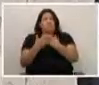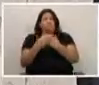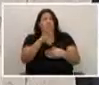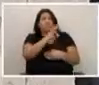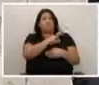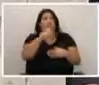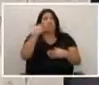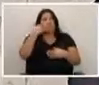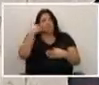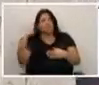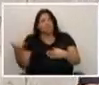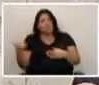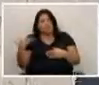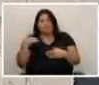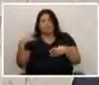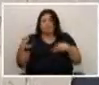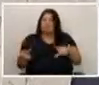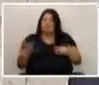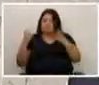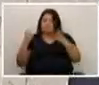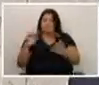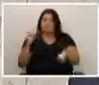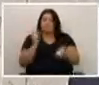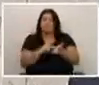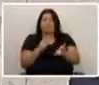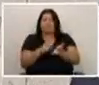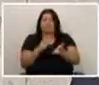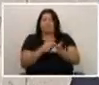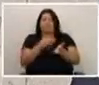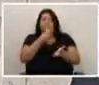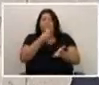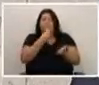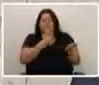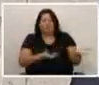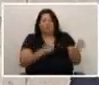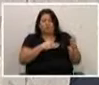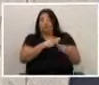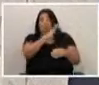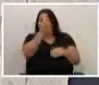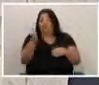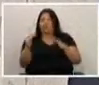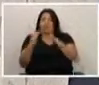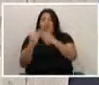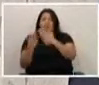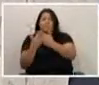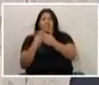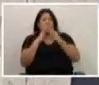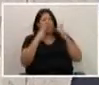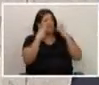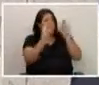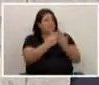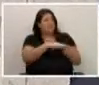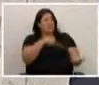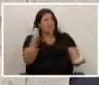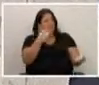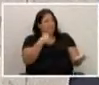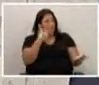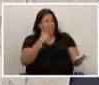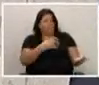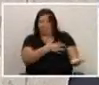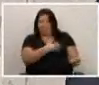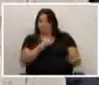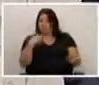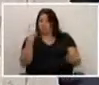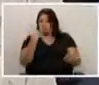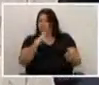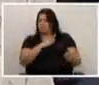com a escola e se verificou que realmente o menino compareceu às aulas. A família estava toda morta e o menino foi para a aula.